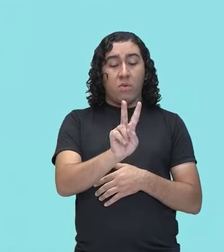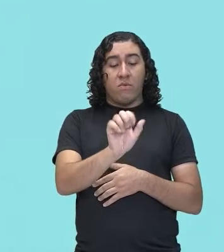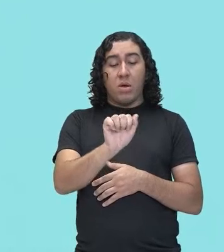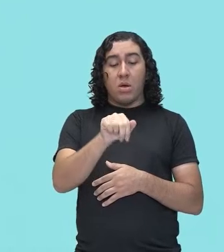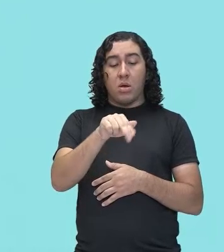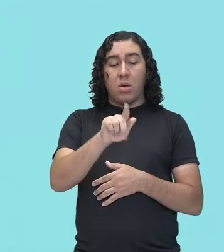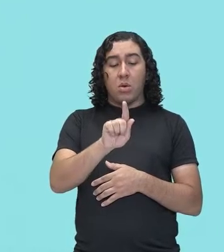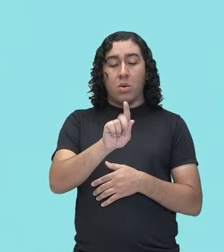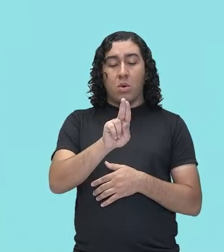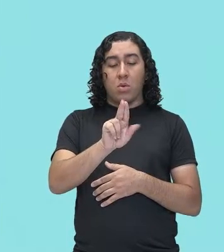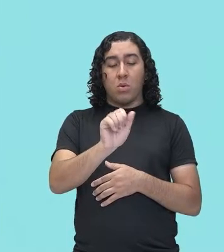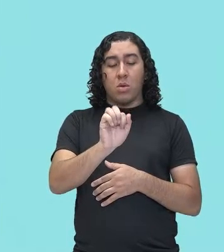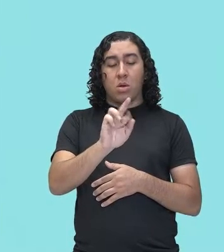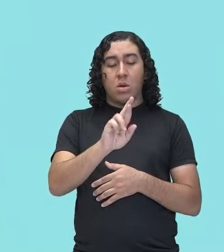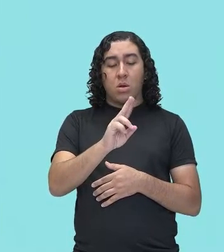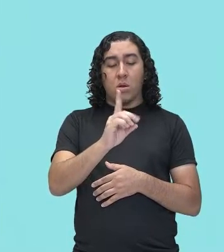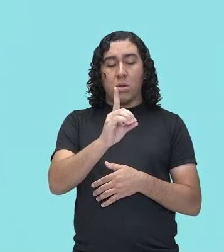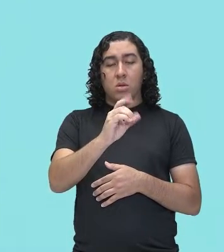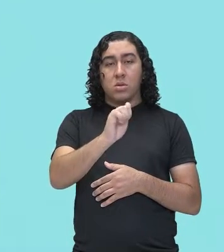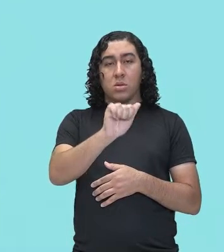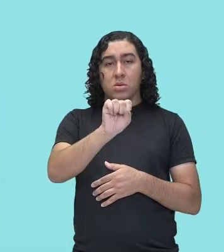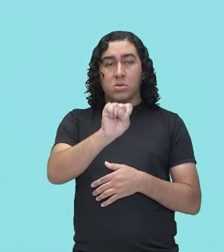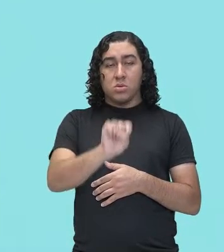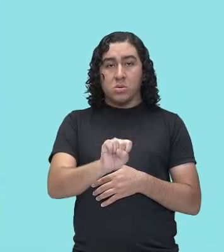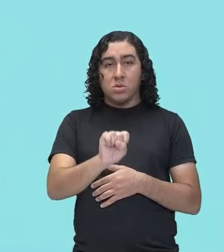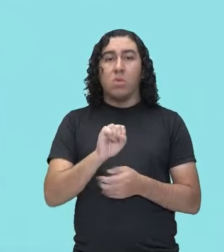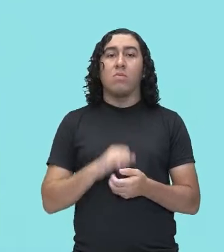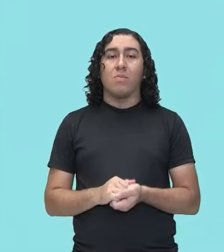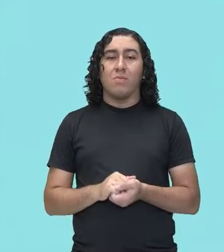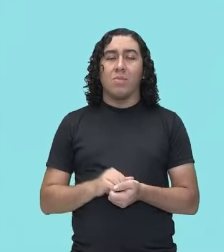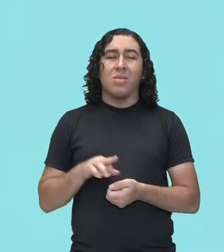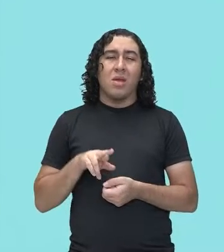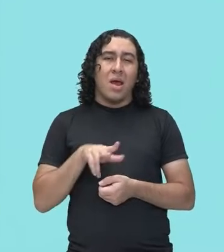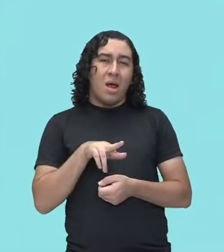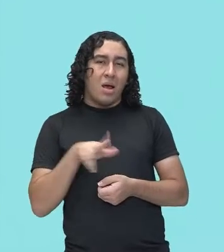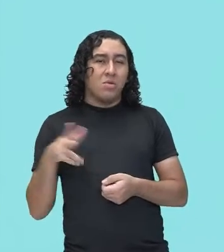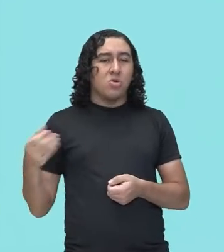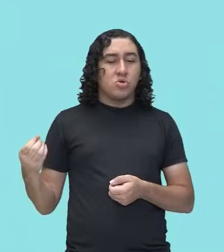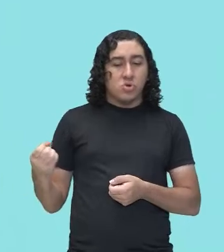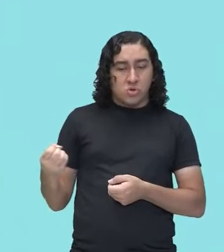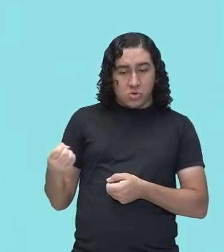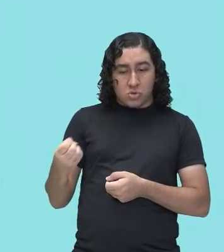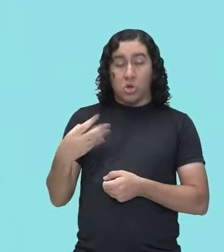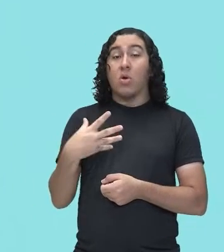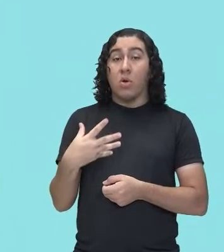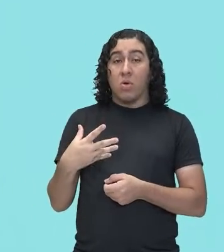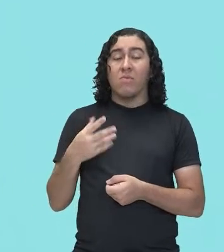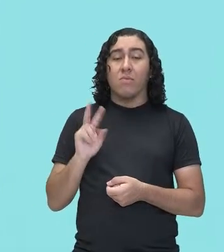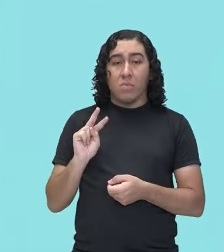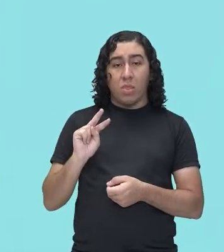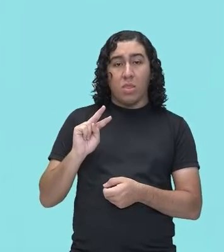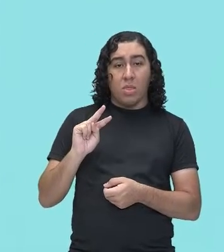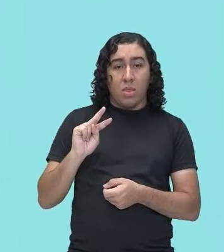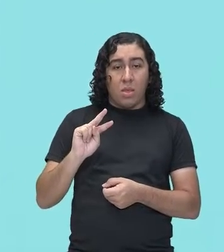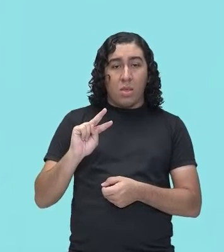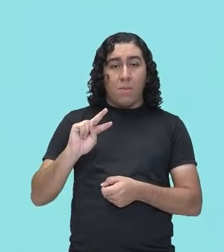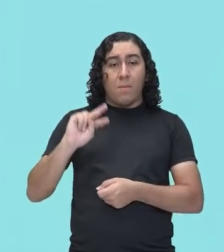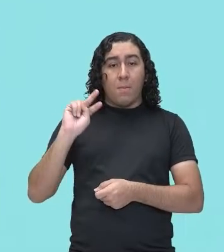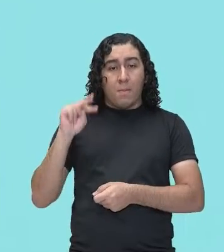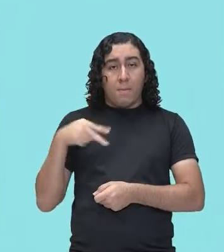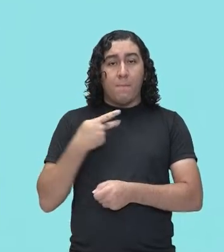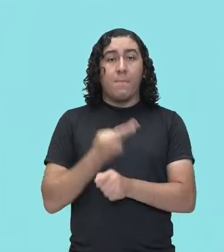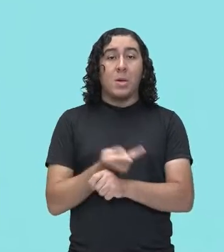maneira diferente, então surgiu a arte moderna. E depois, nos dias atuais, nós temos o quê?